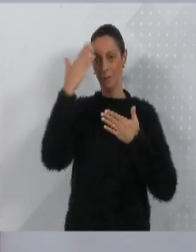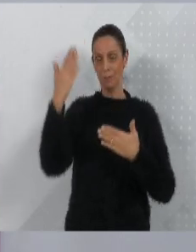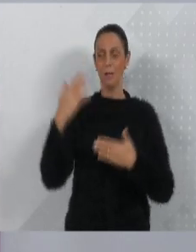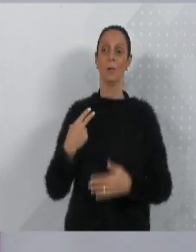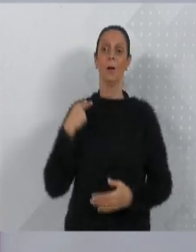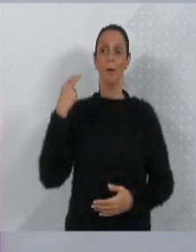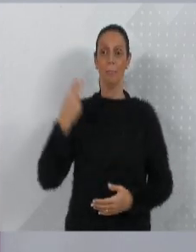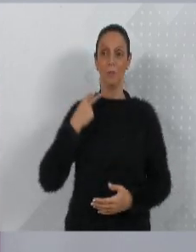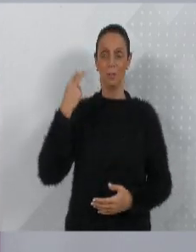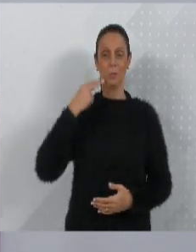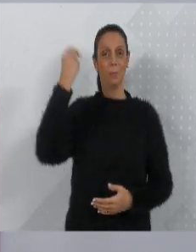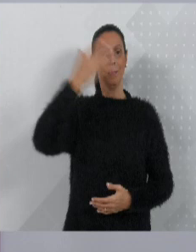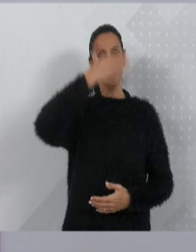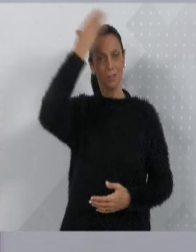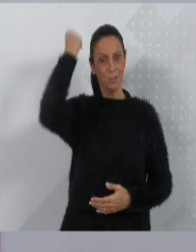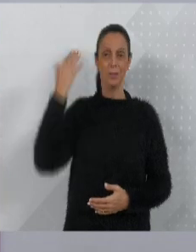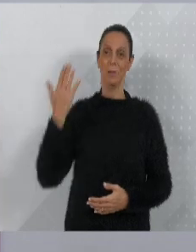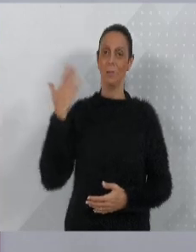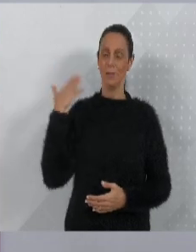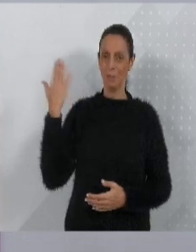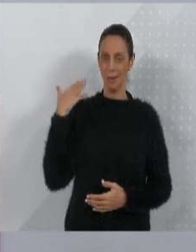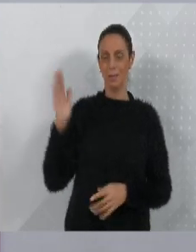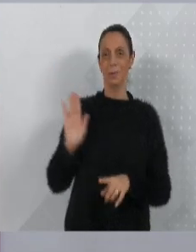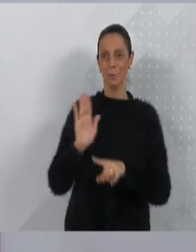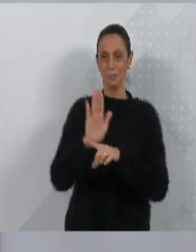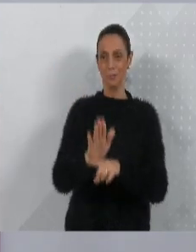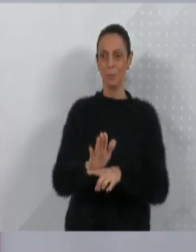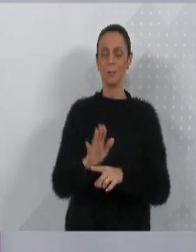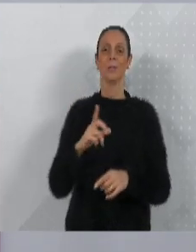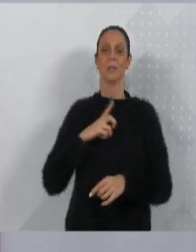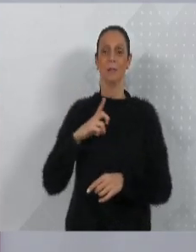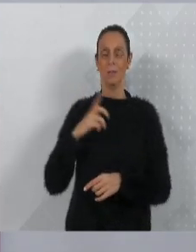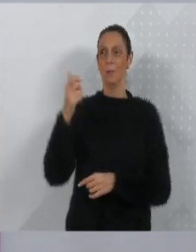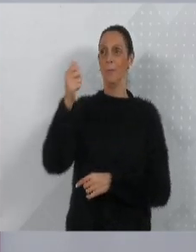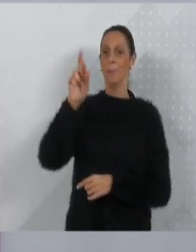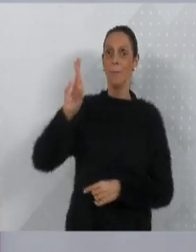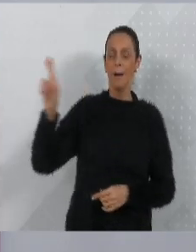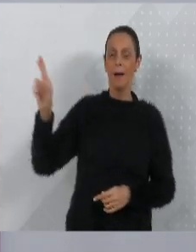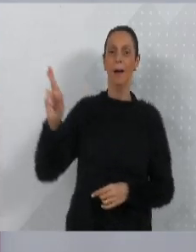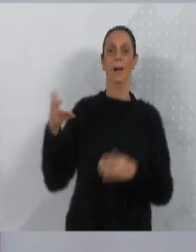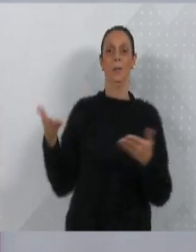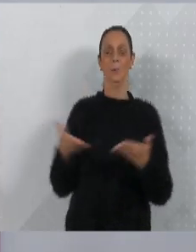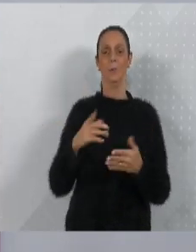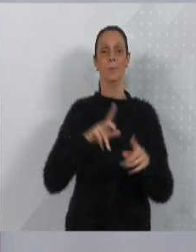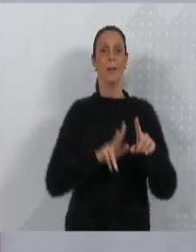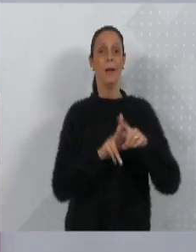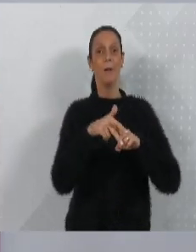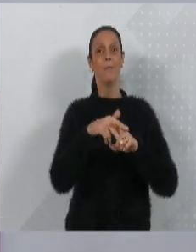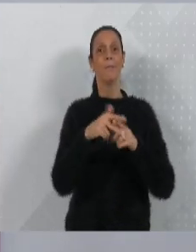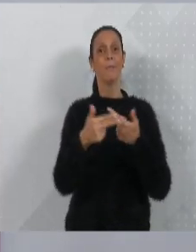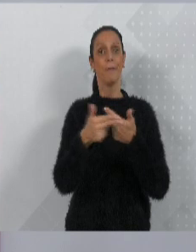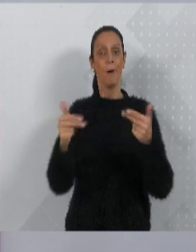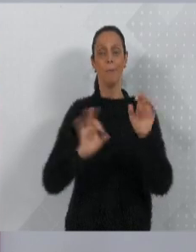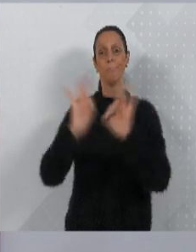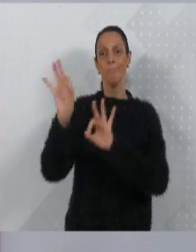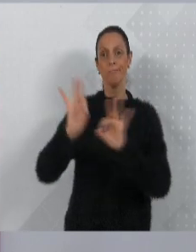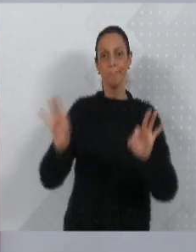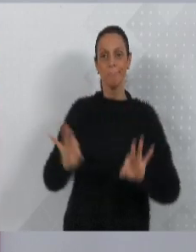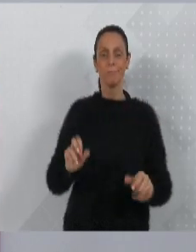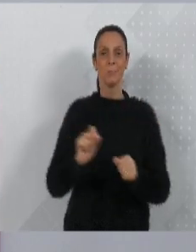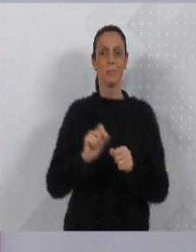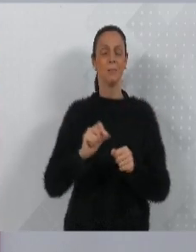aos Matias principalmente ali algumas creches com ar condicionado que era um problema de briga reformas que já eram coisa antiga então aqui